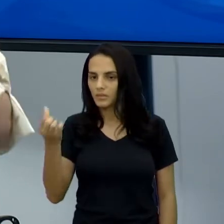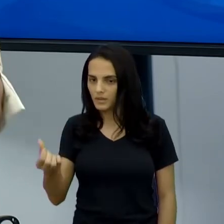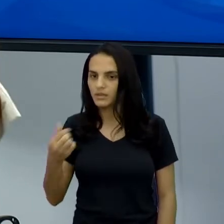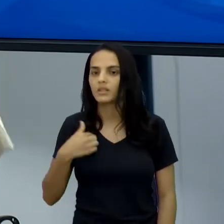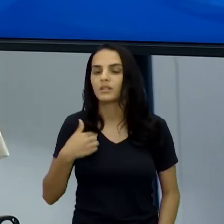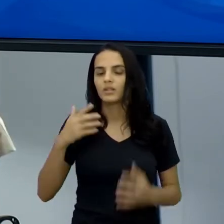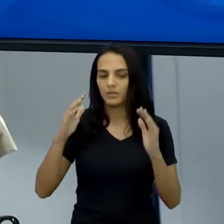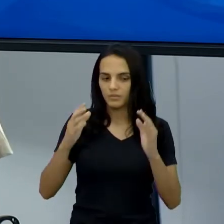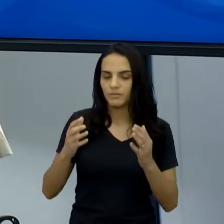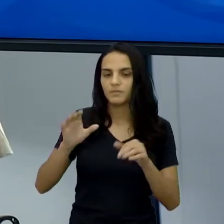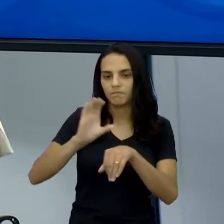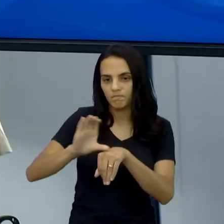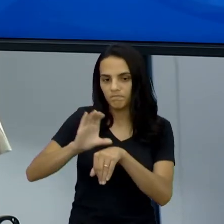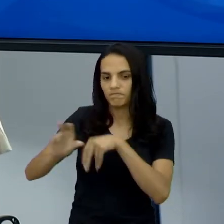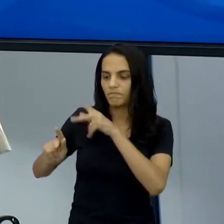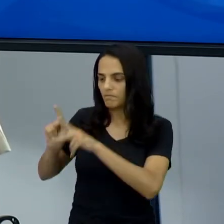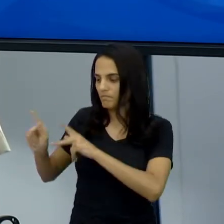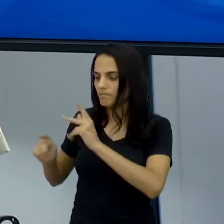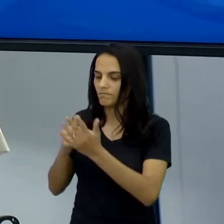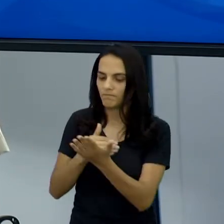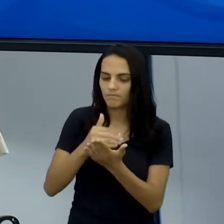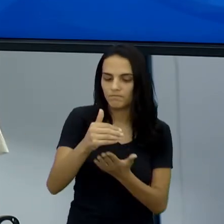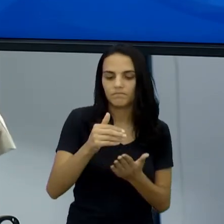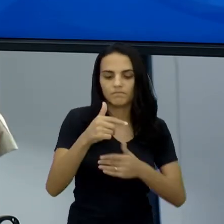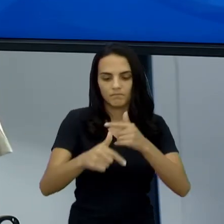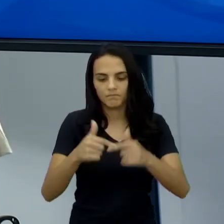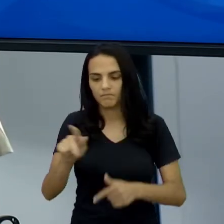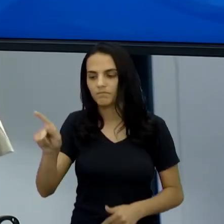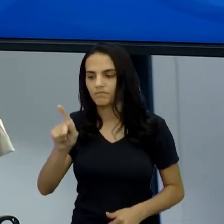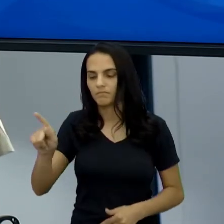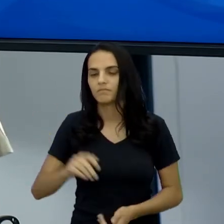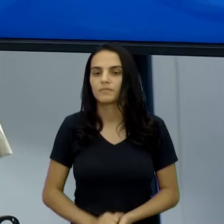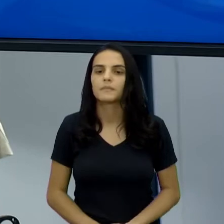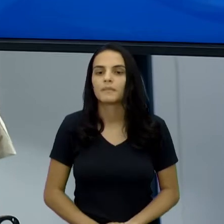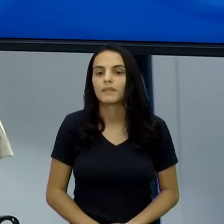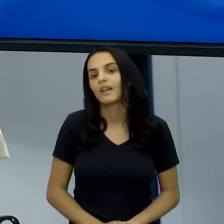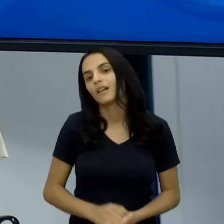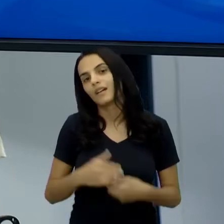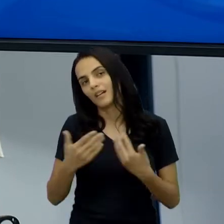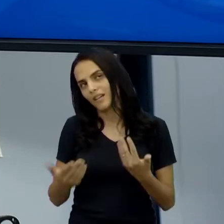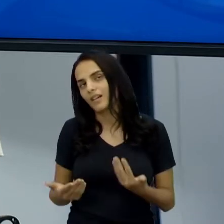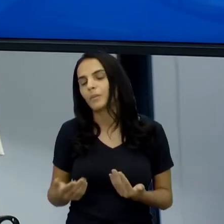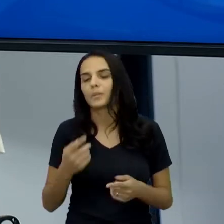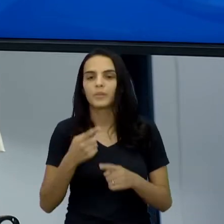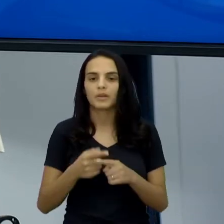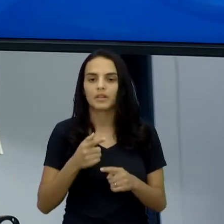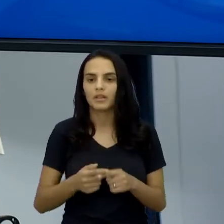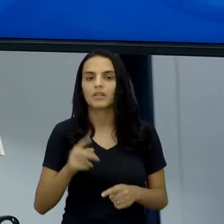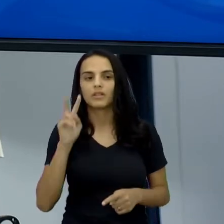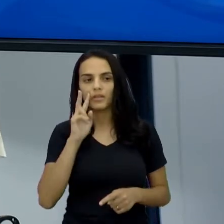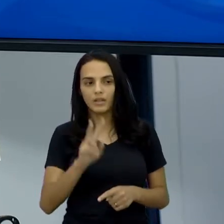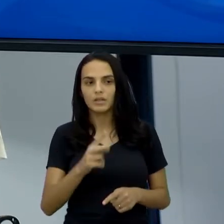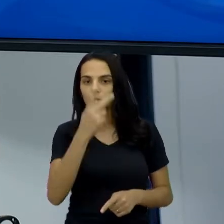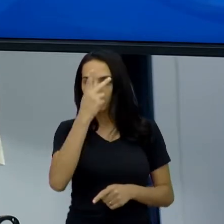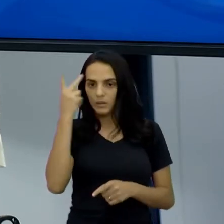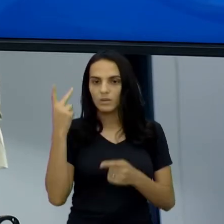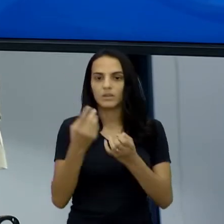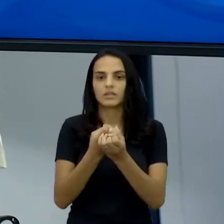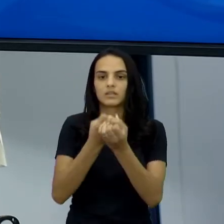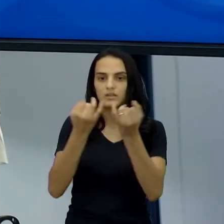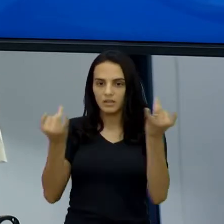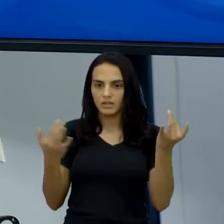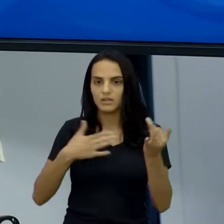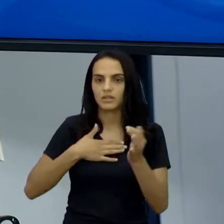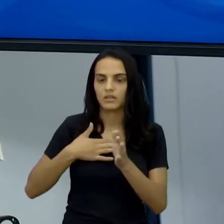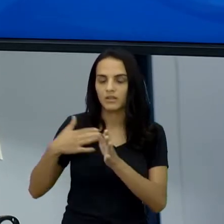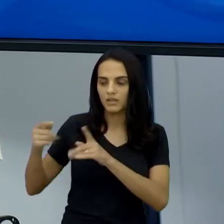prestei o concurso e já ingressei. E aí é muito engraçado porque a gente vê muitas pessoas da nossa